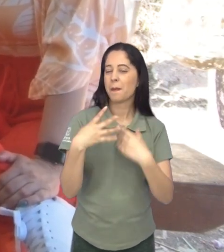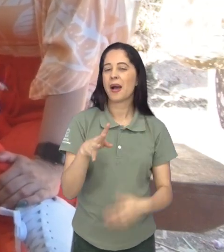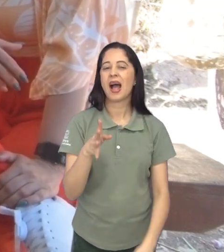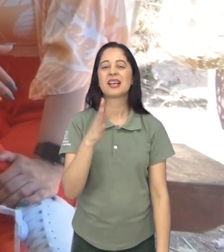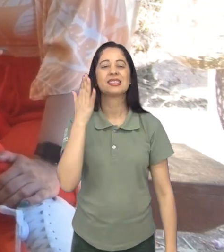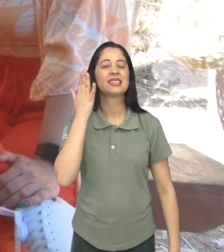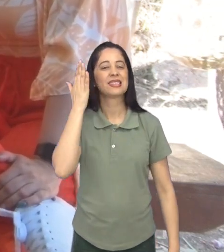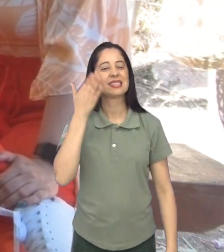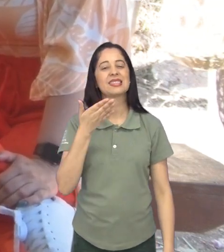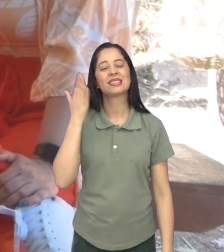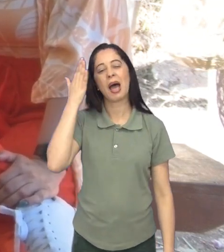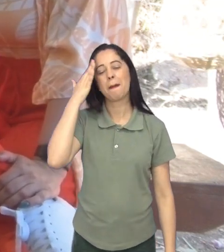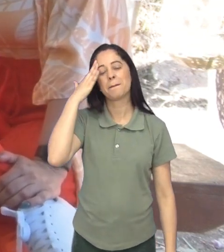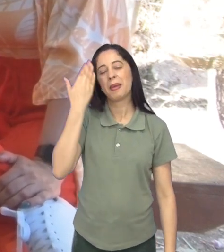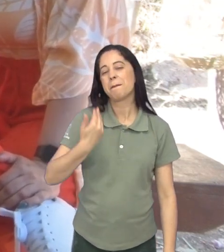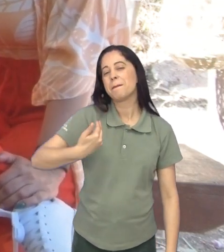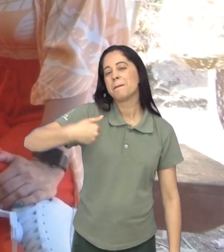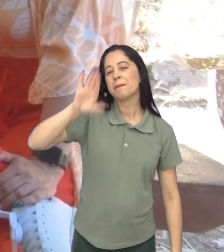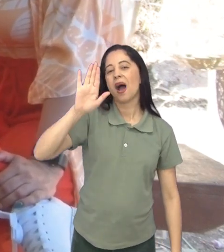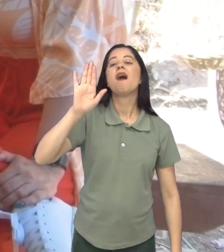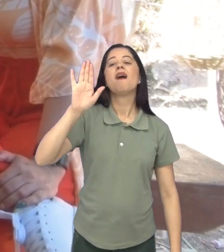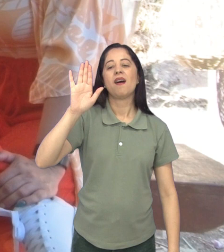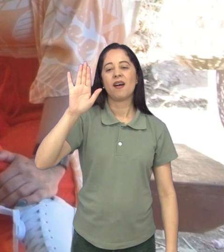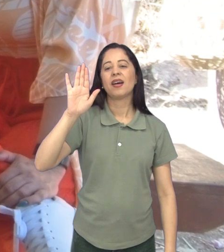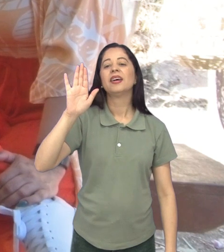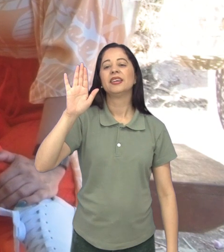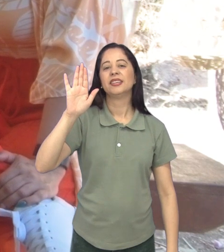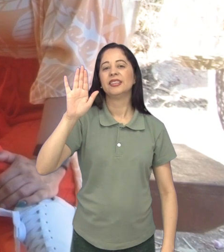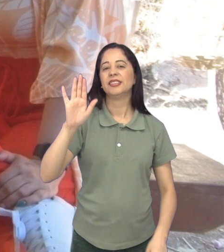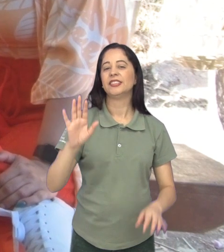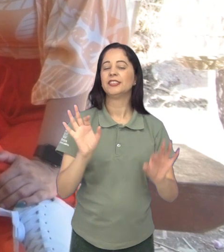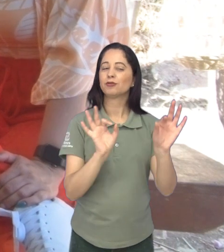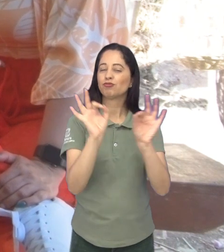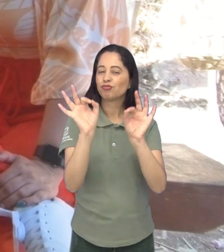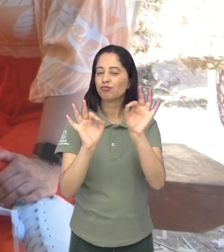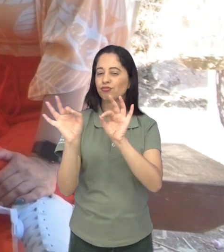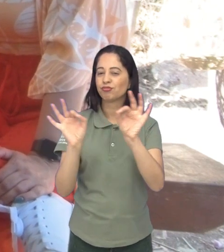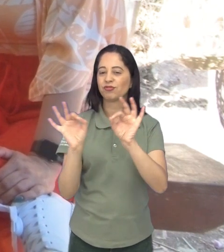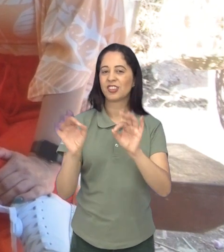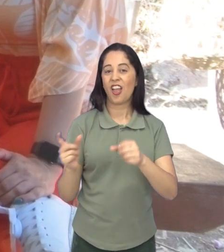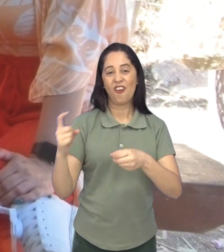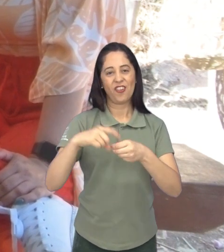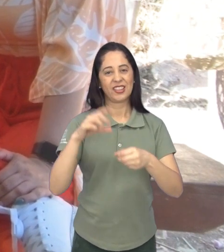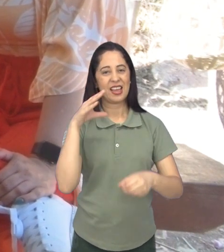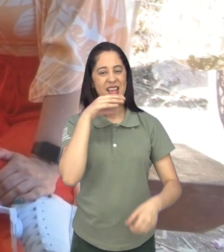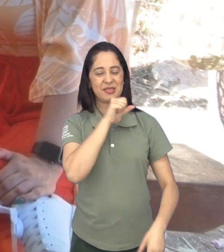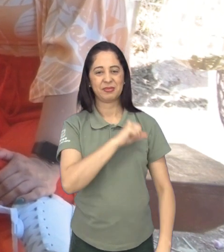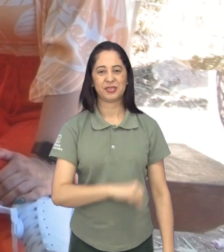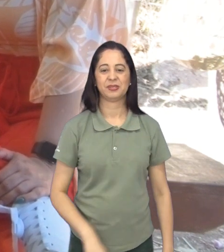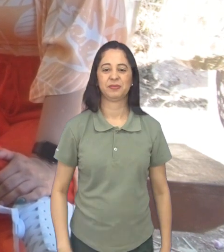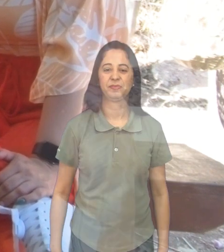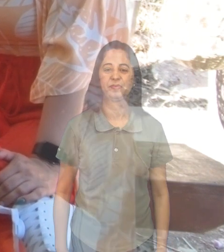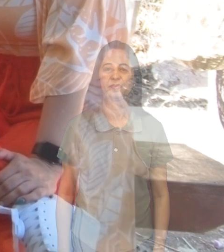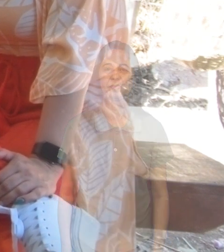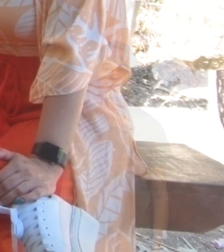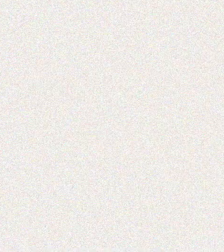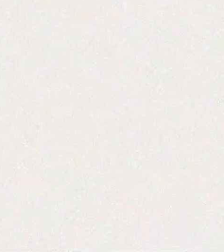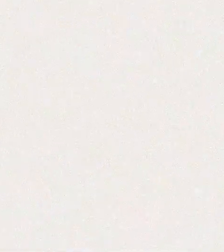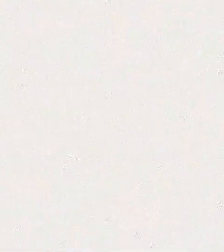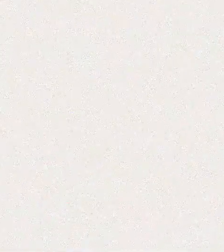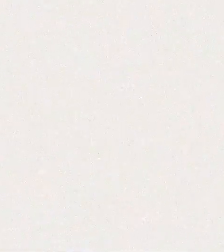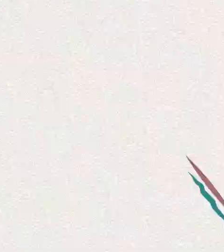bloco a gente vai saber muito mais da utilidade do bambu e também da parte arquitetônica. A gente volta já